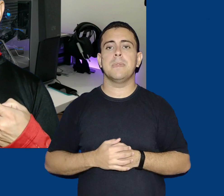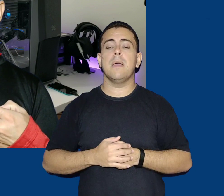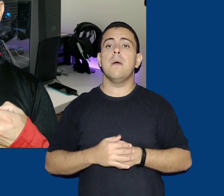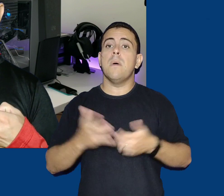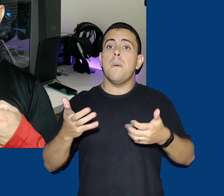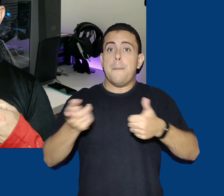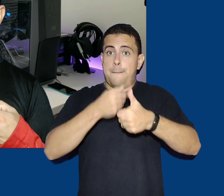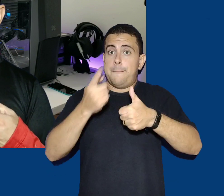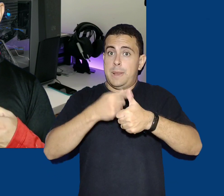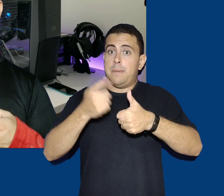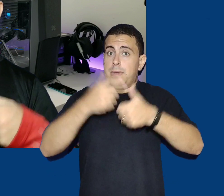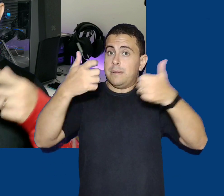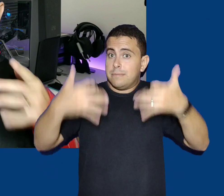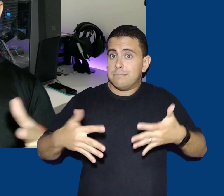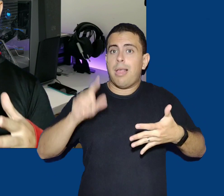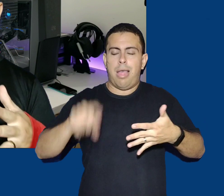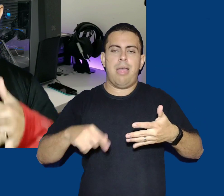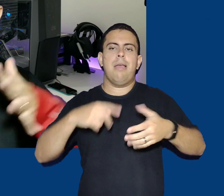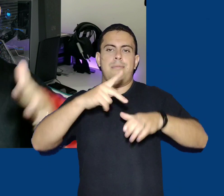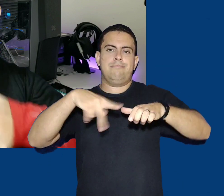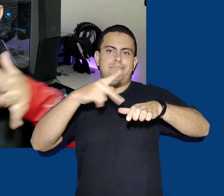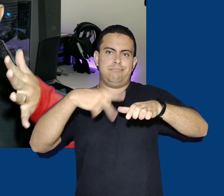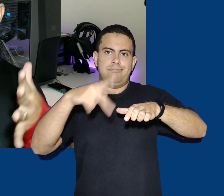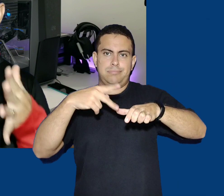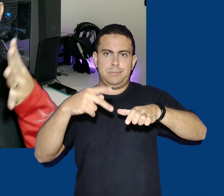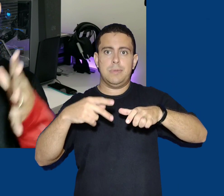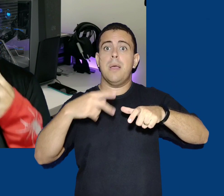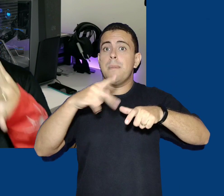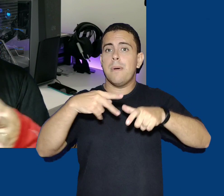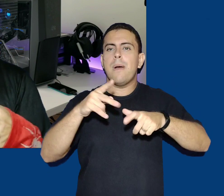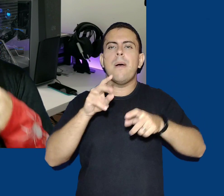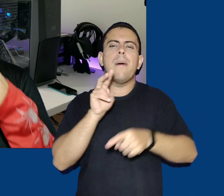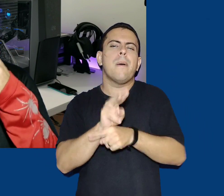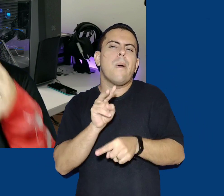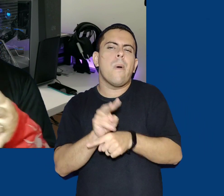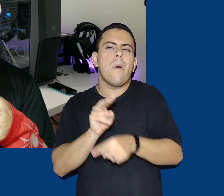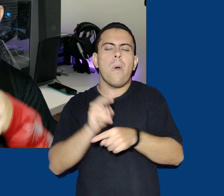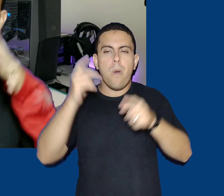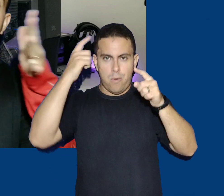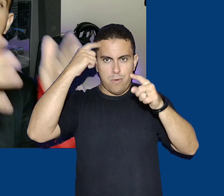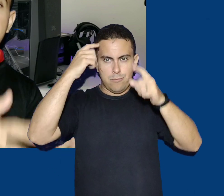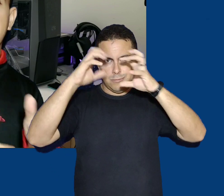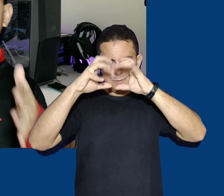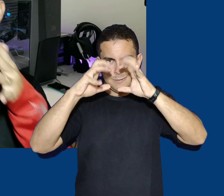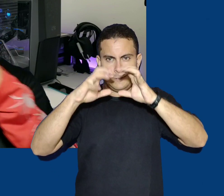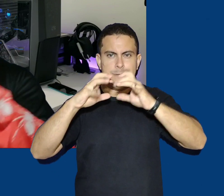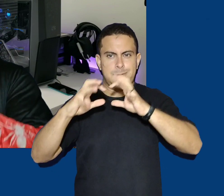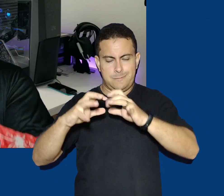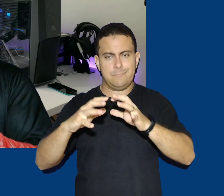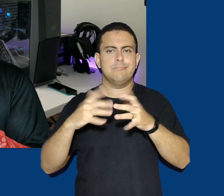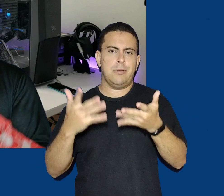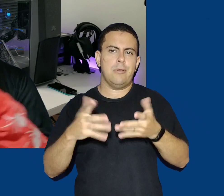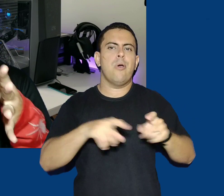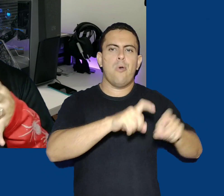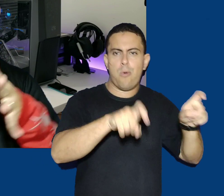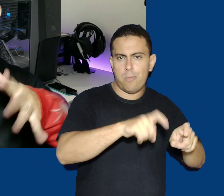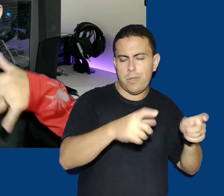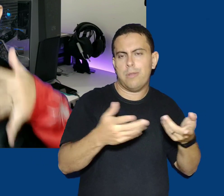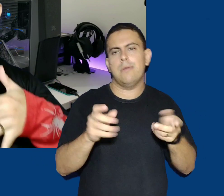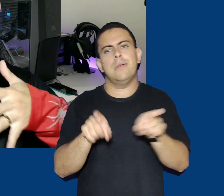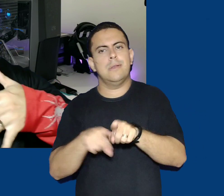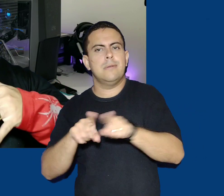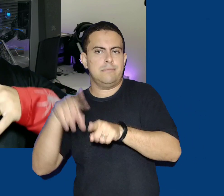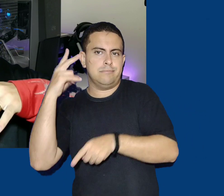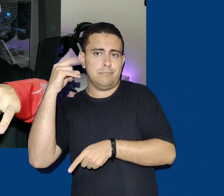Então, o primeiro que vamos falar é do processador. Então, o processador é como se fosse o cérebro, na máquina, tanto de computador quanto dos smartphones.